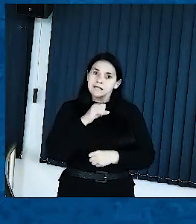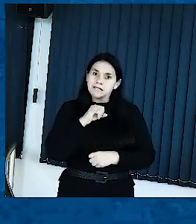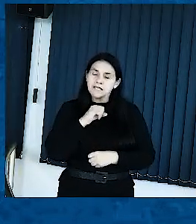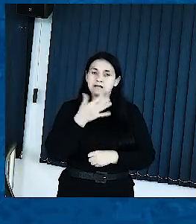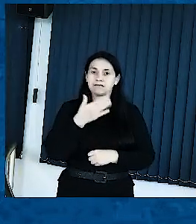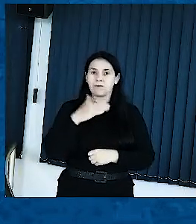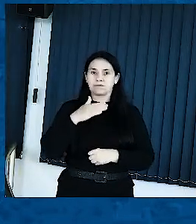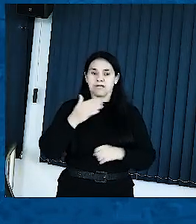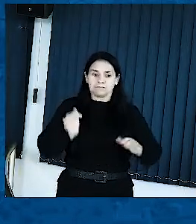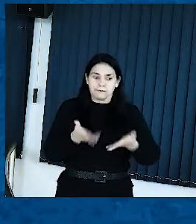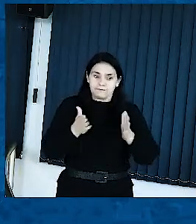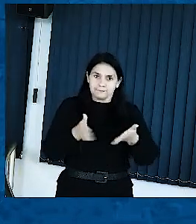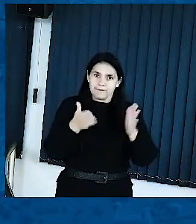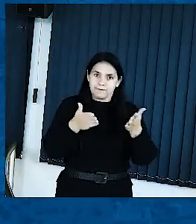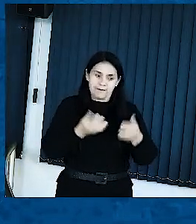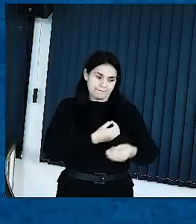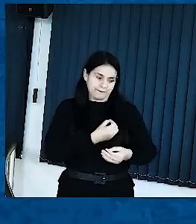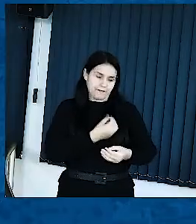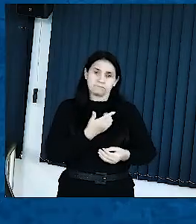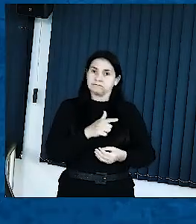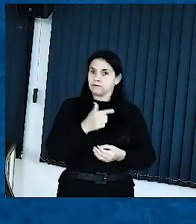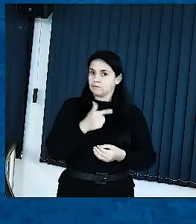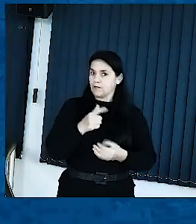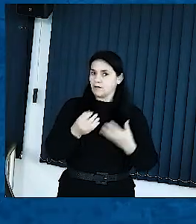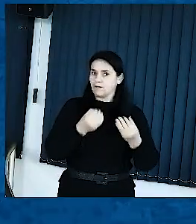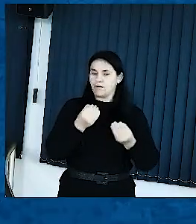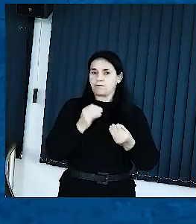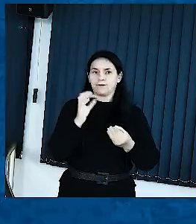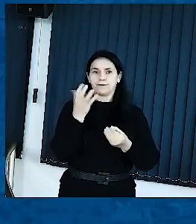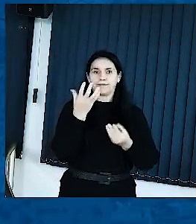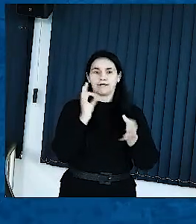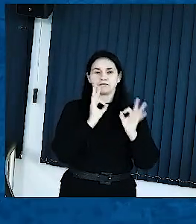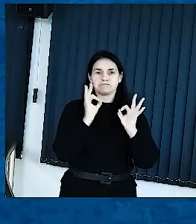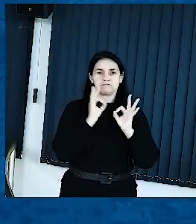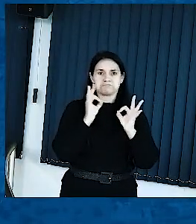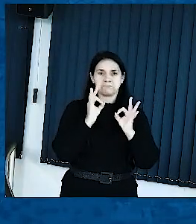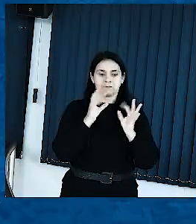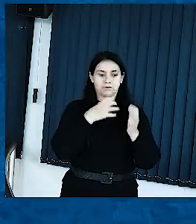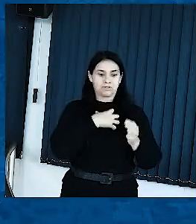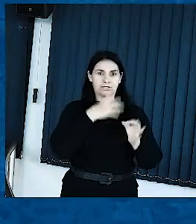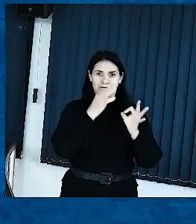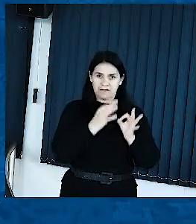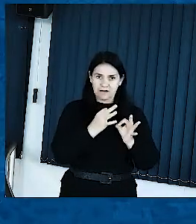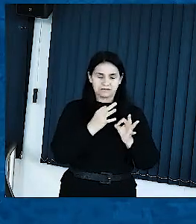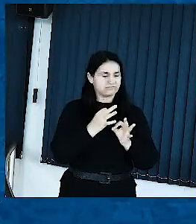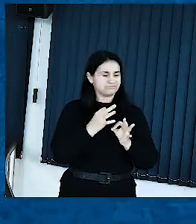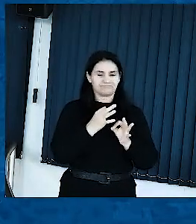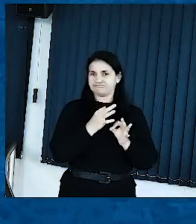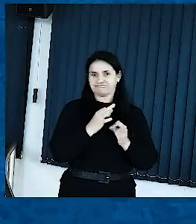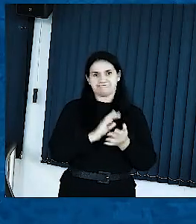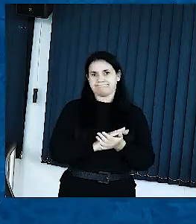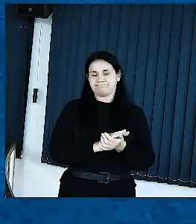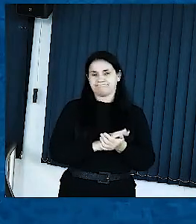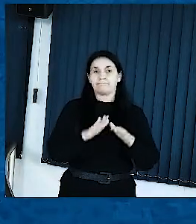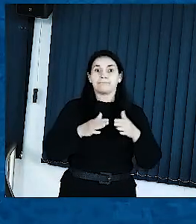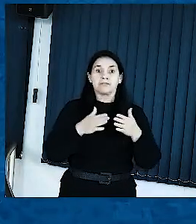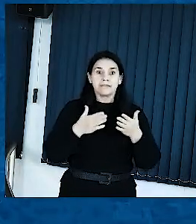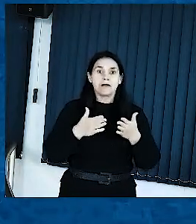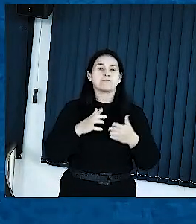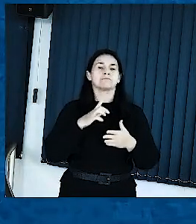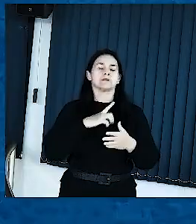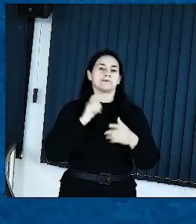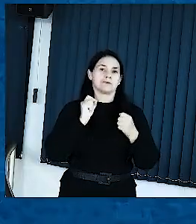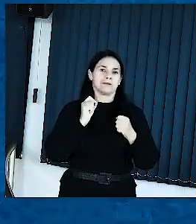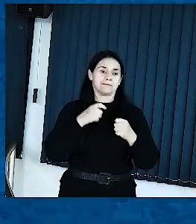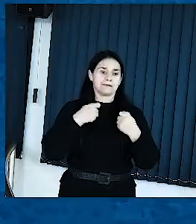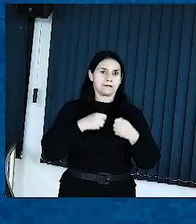tiver estímulo, se eu não tiver presença, isso não vai acontecer da forma que deve. Então, nós temos